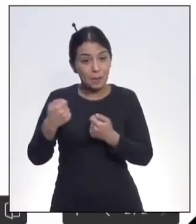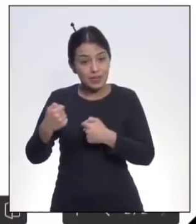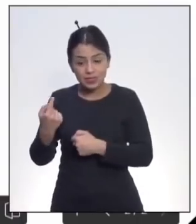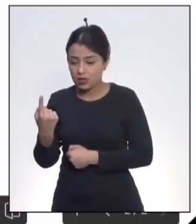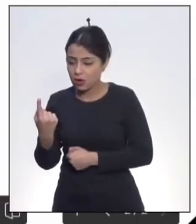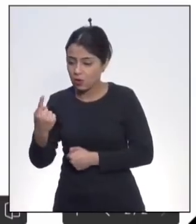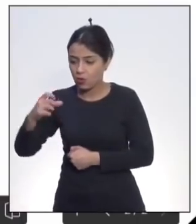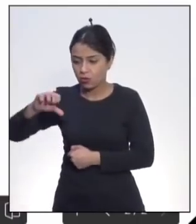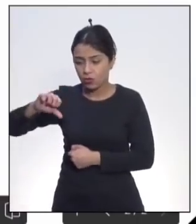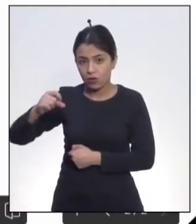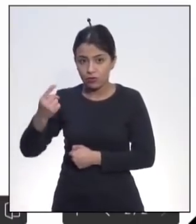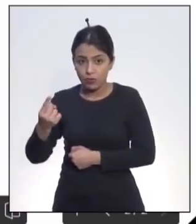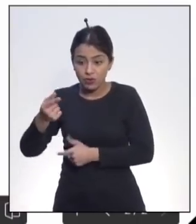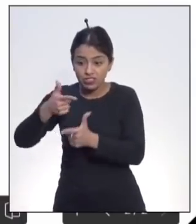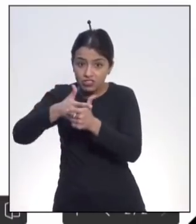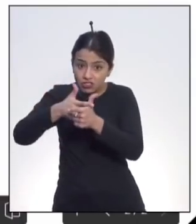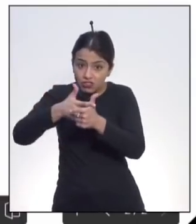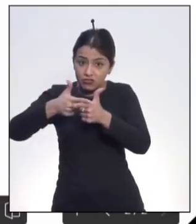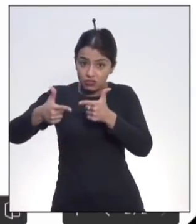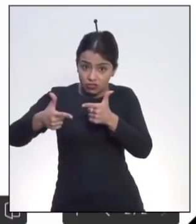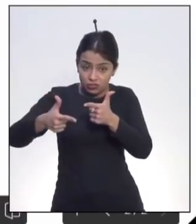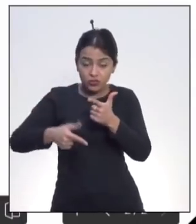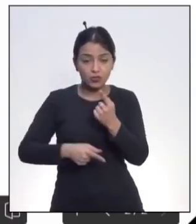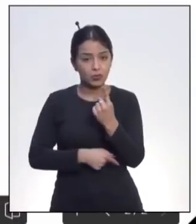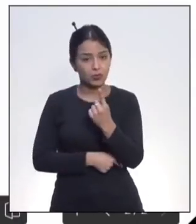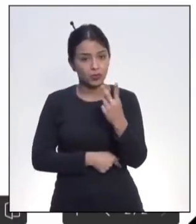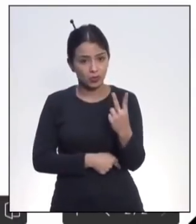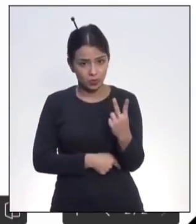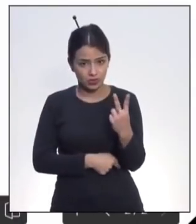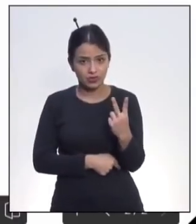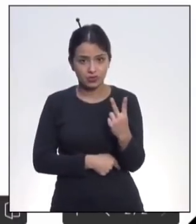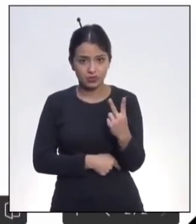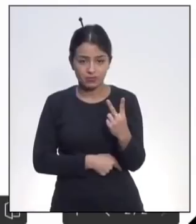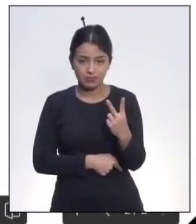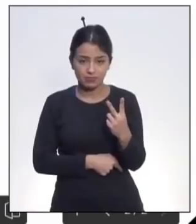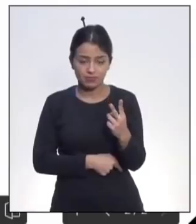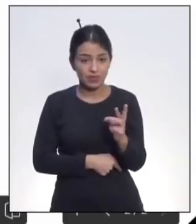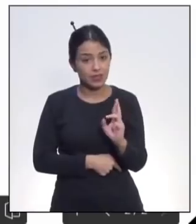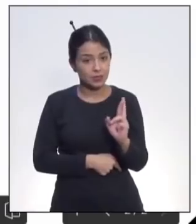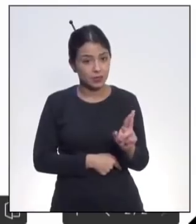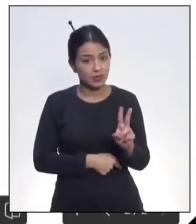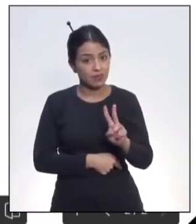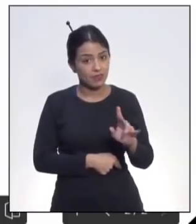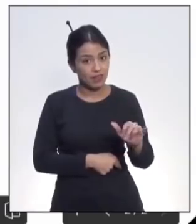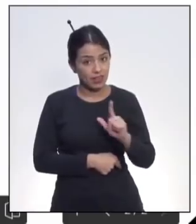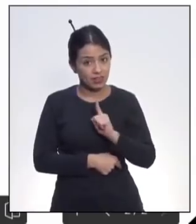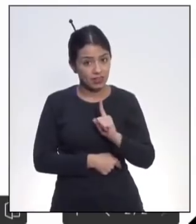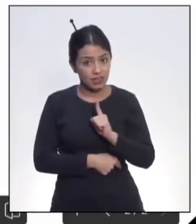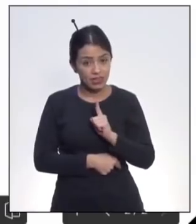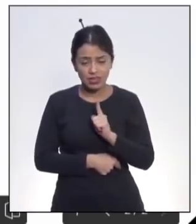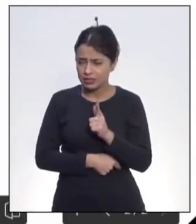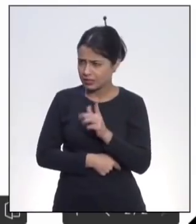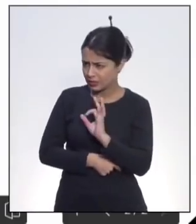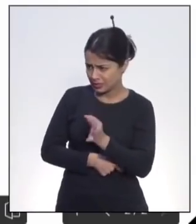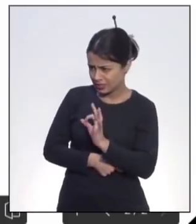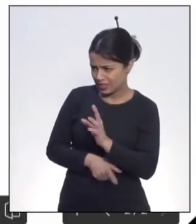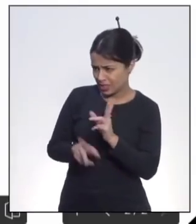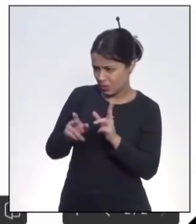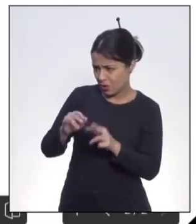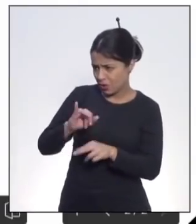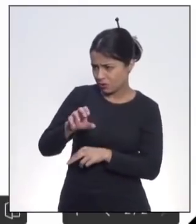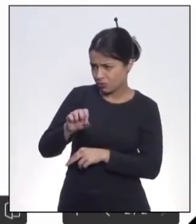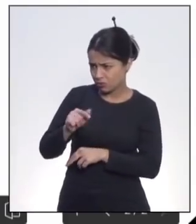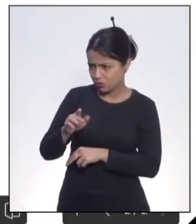por 12, nós vamos encontrar o quê? A quantidade de dúzias, correto? E aí, será que está relacionada a resposta do João Miguel, que eu